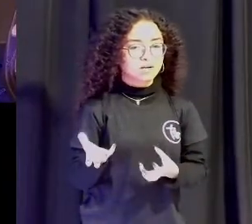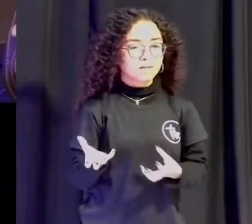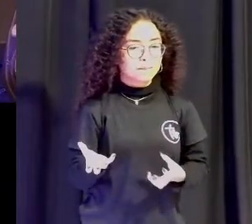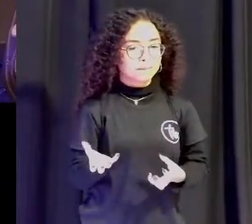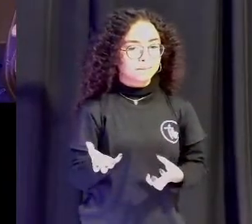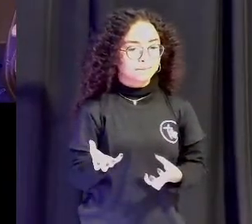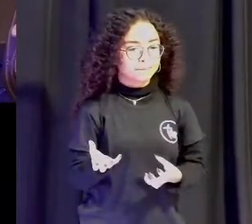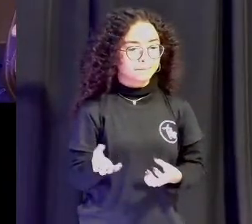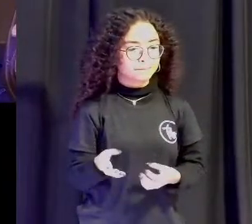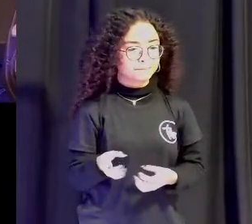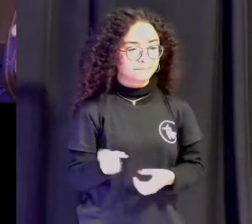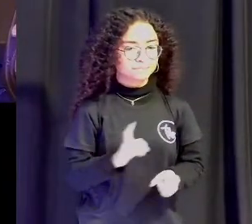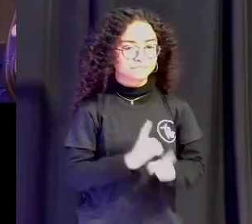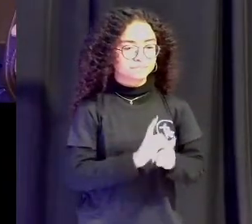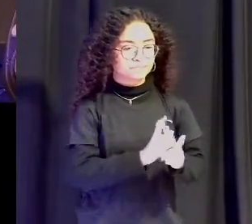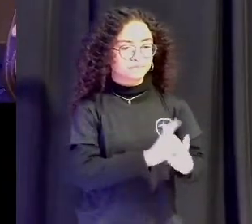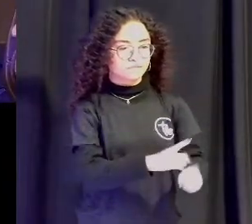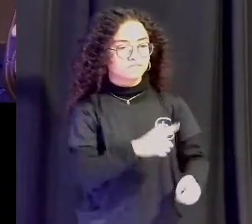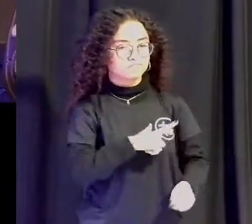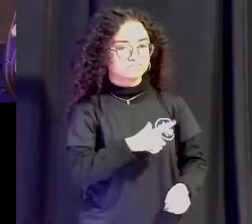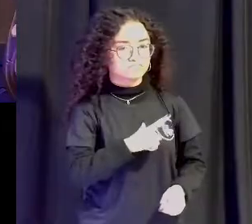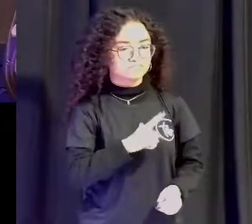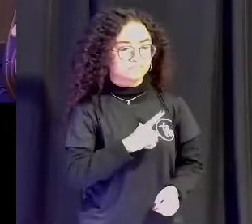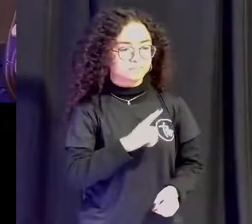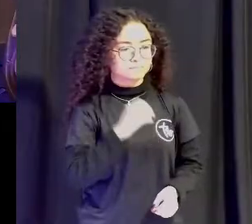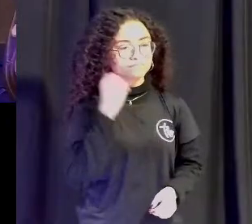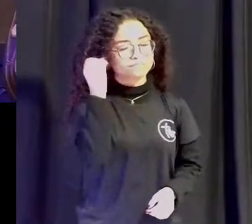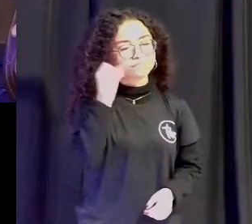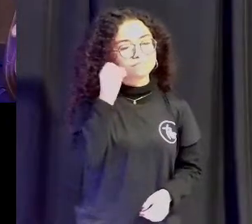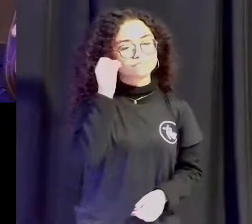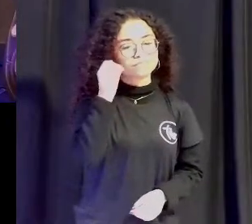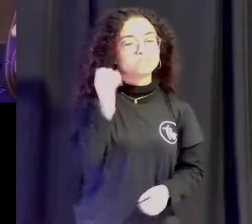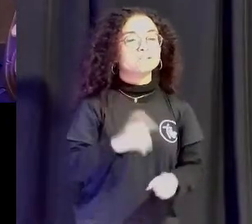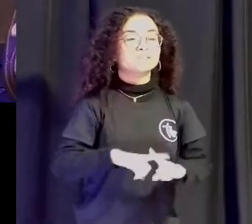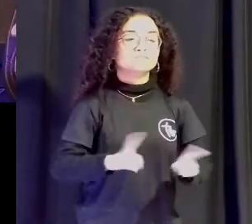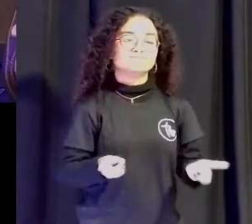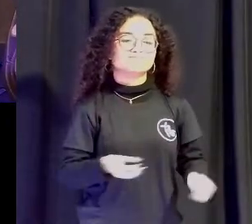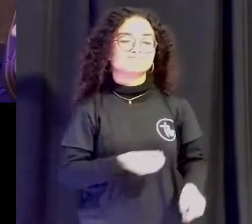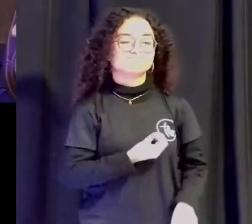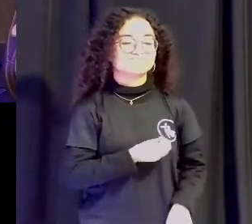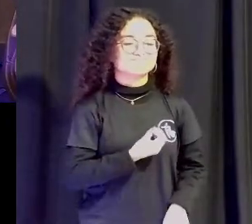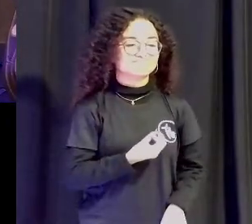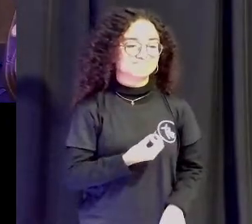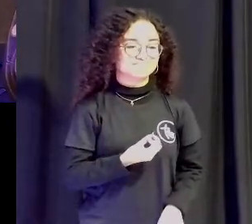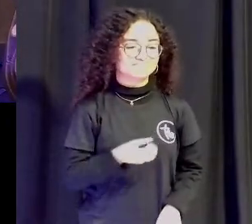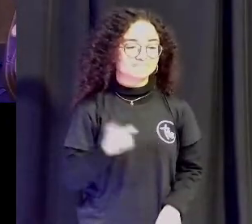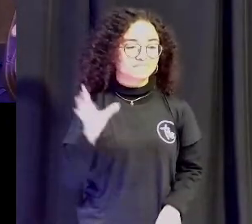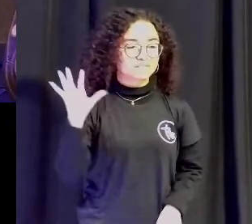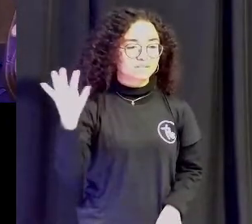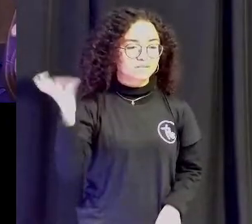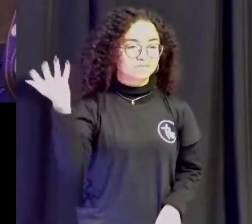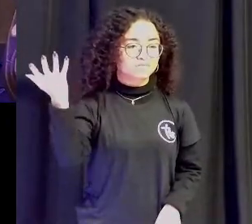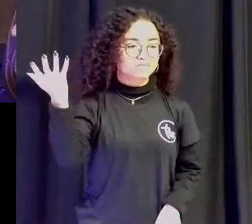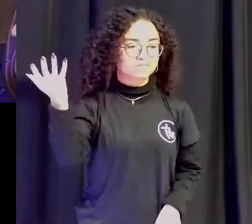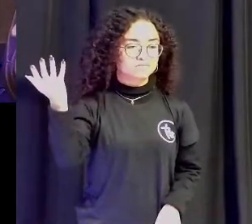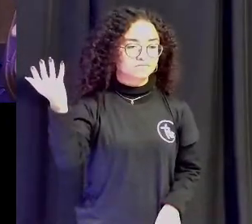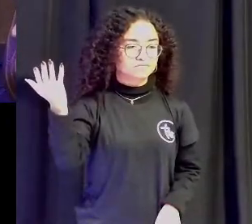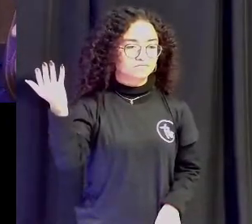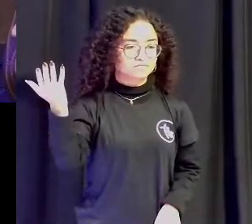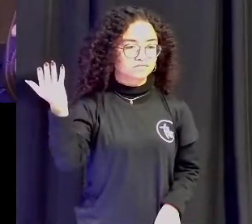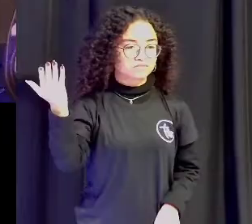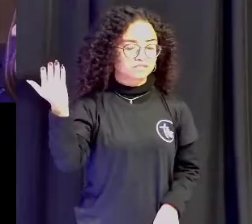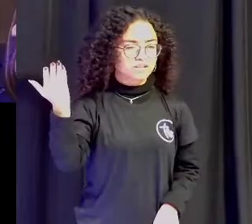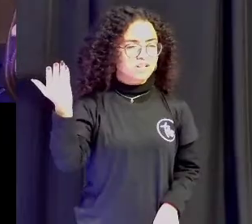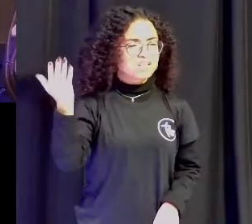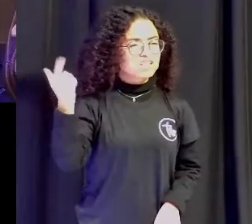aquela experiência, mas a vida ia se processar lá embaixo, no vale. E quando descem